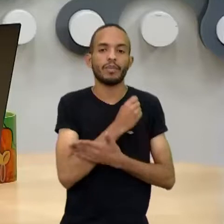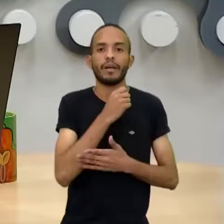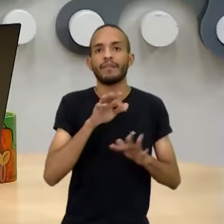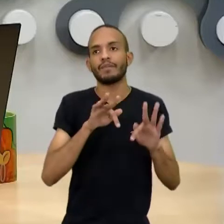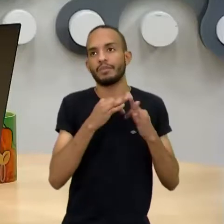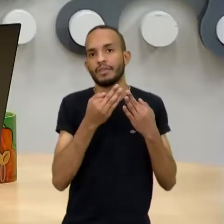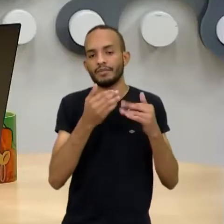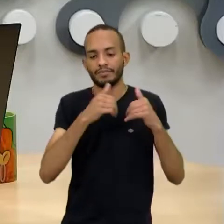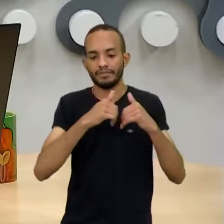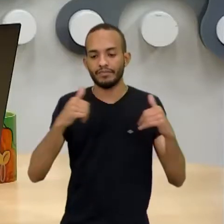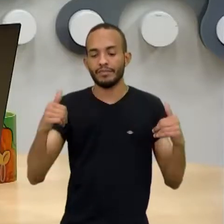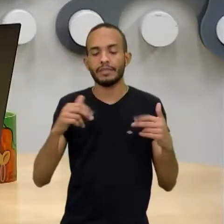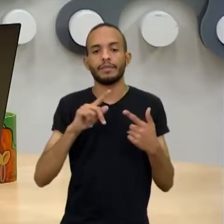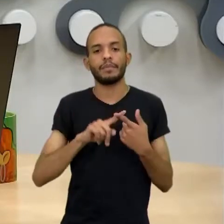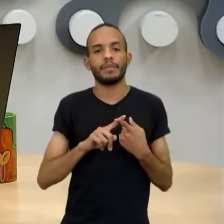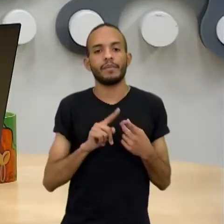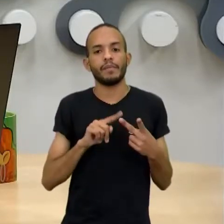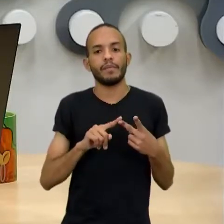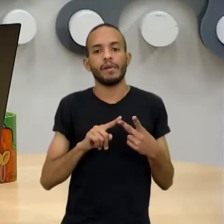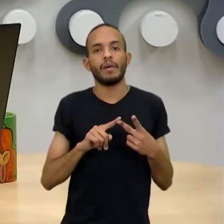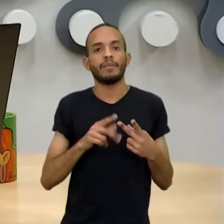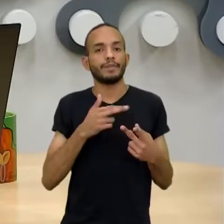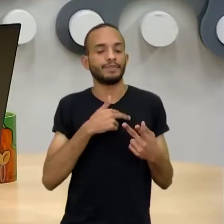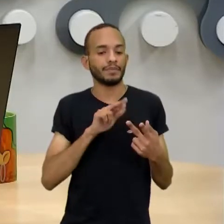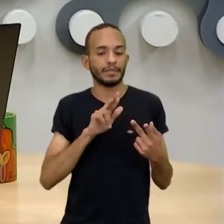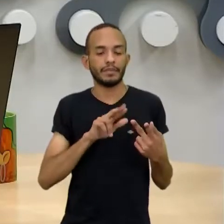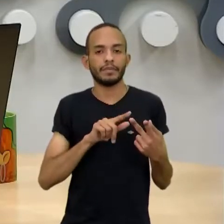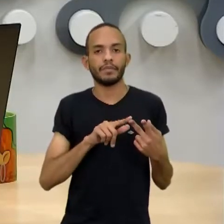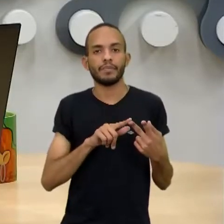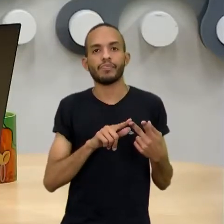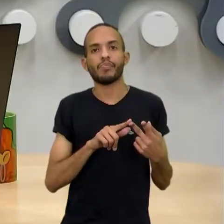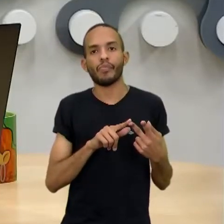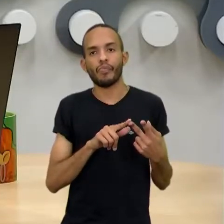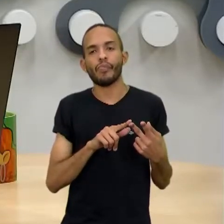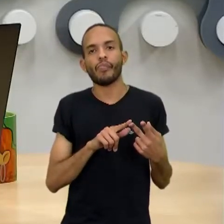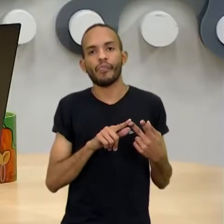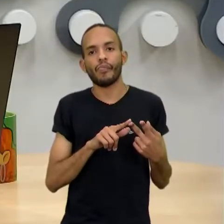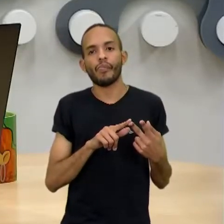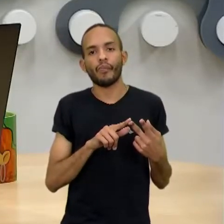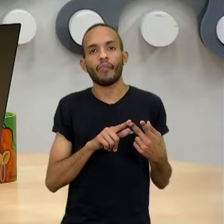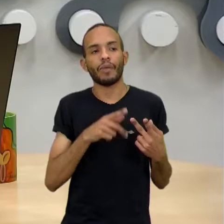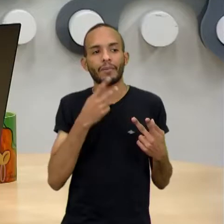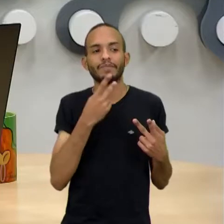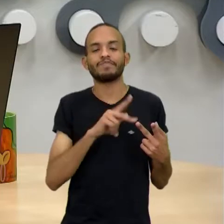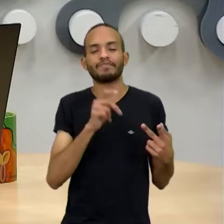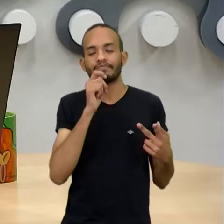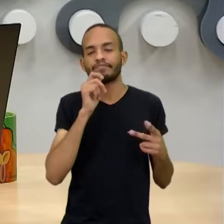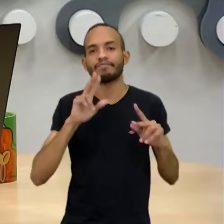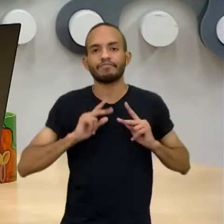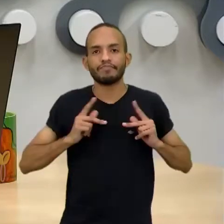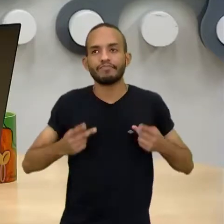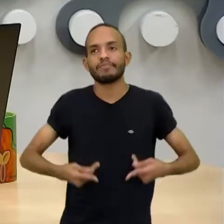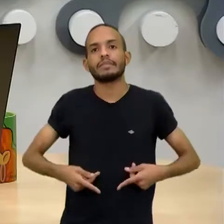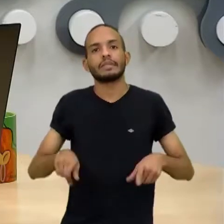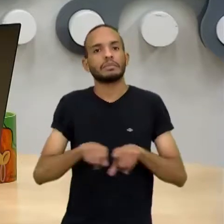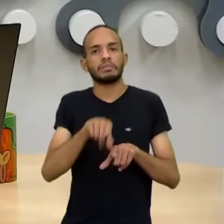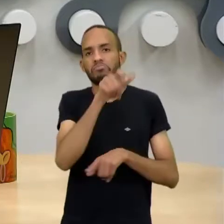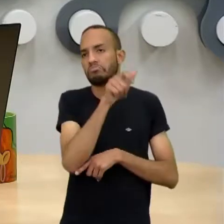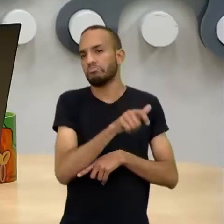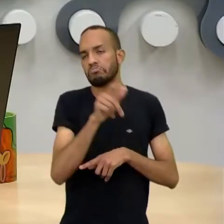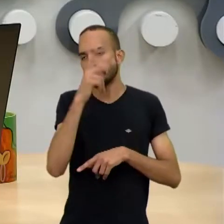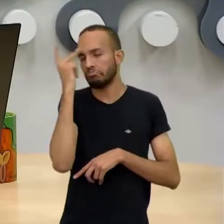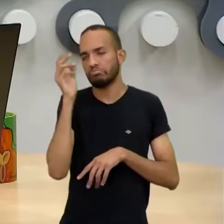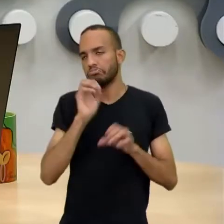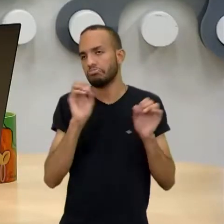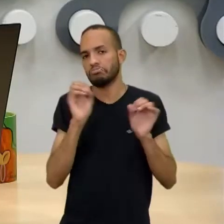a família, a religião, eles são desumanizados, eles não são